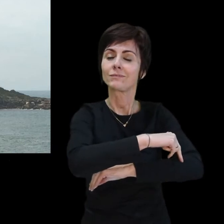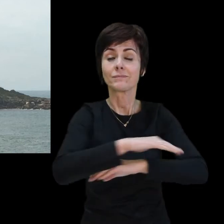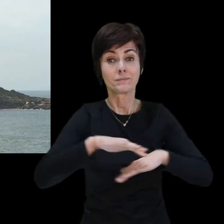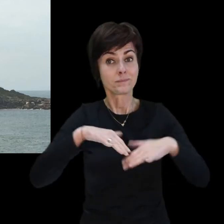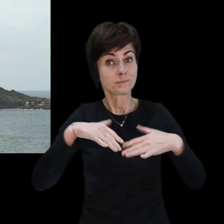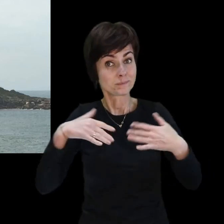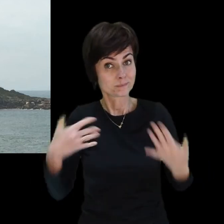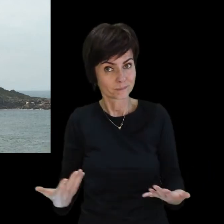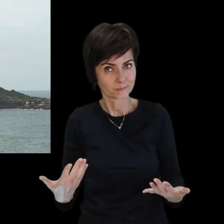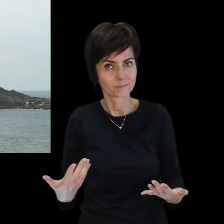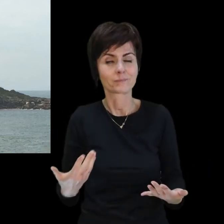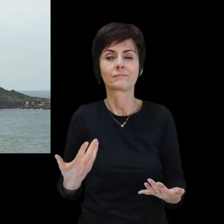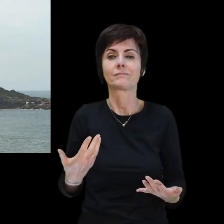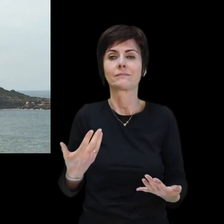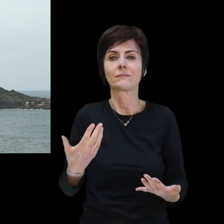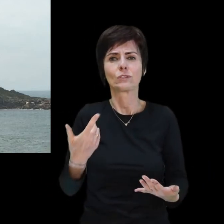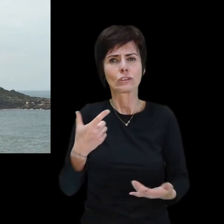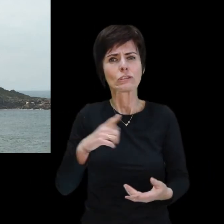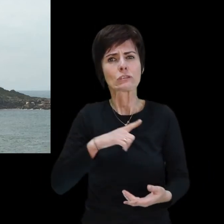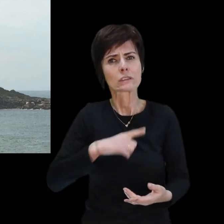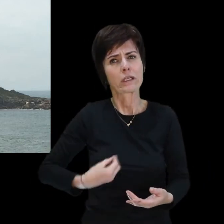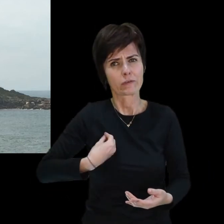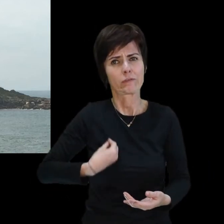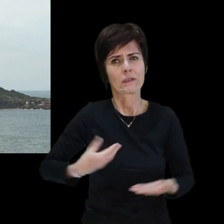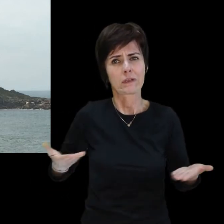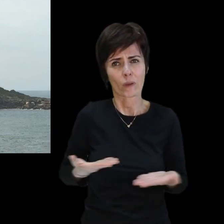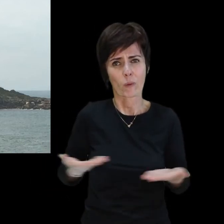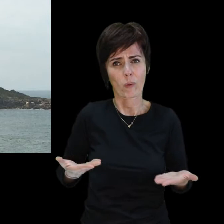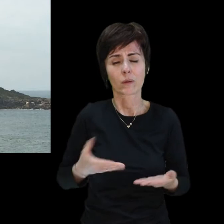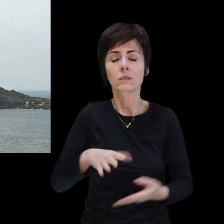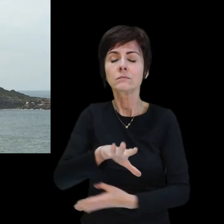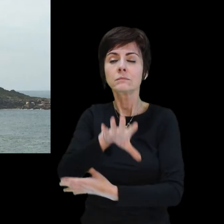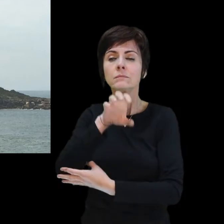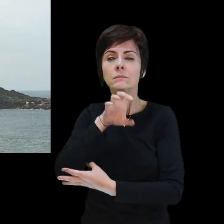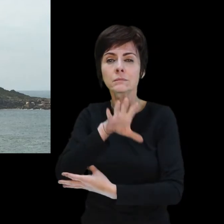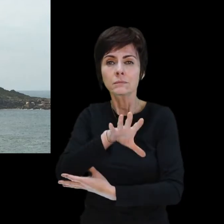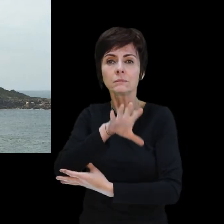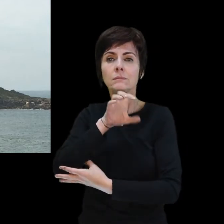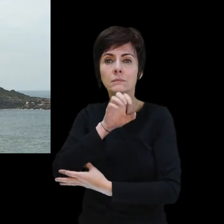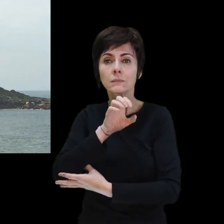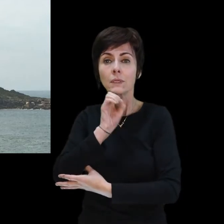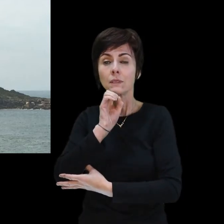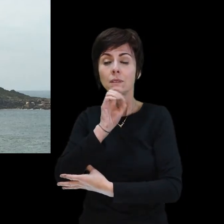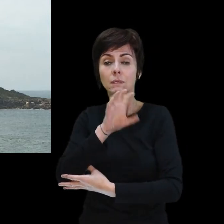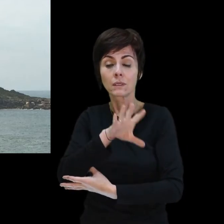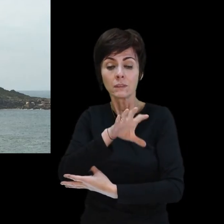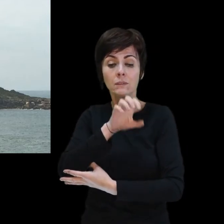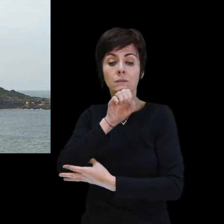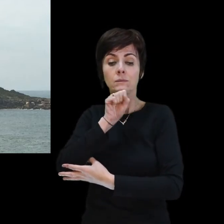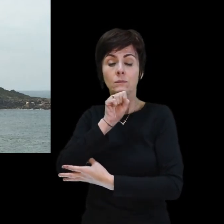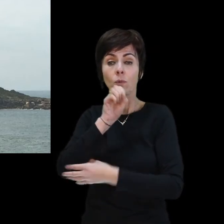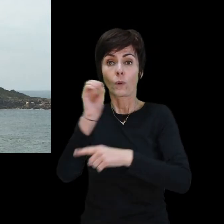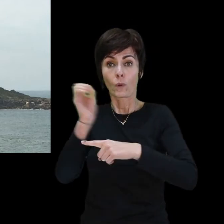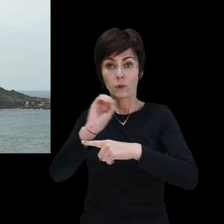e andar em terra firme. Bom, sendo que nós já temos esses organismos vivos, quando eles respiram, eles